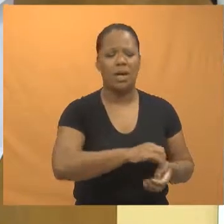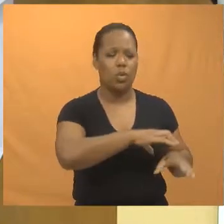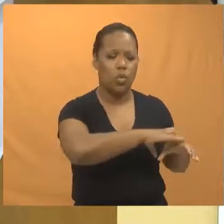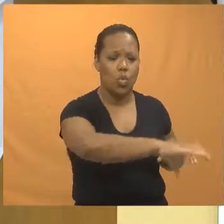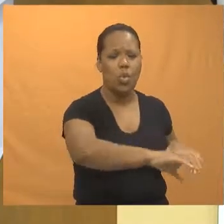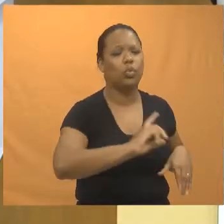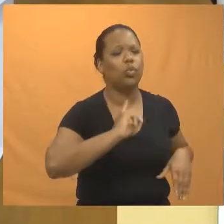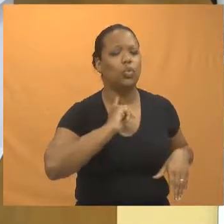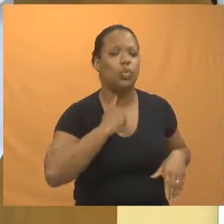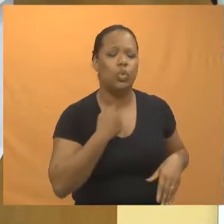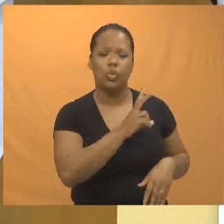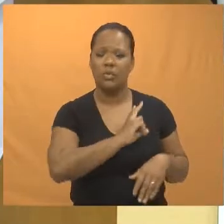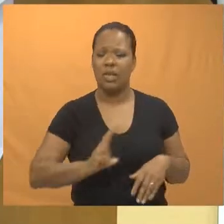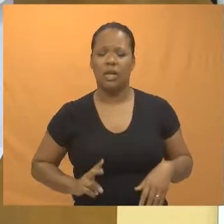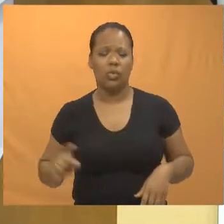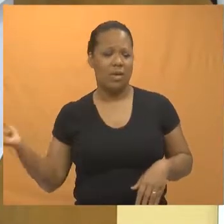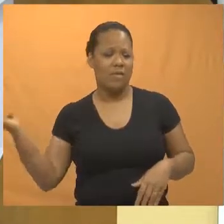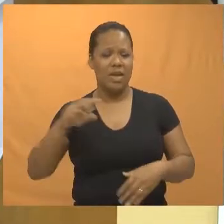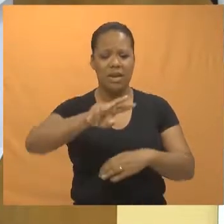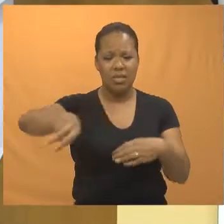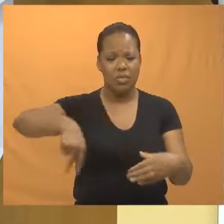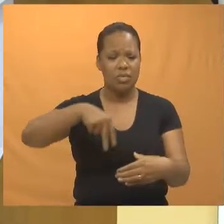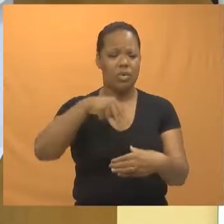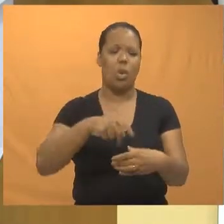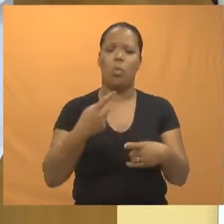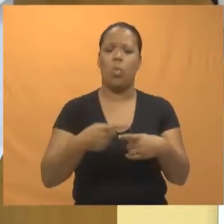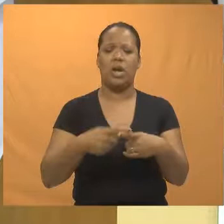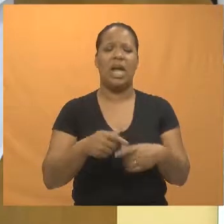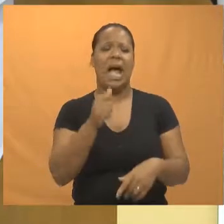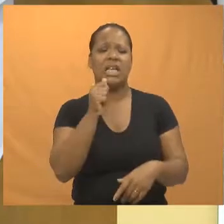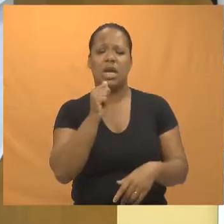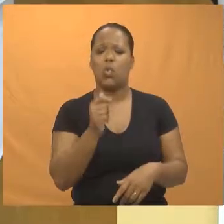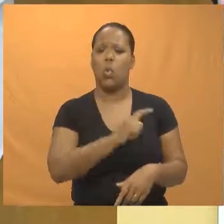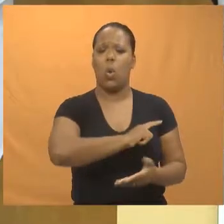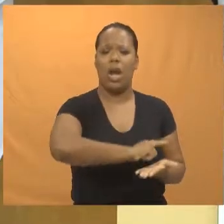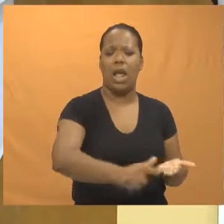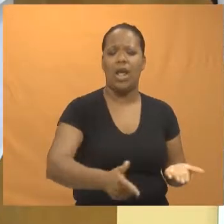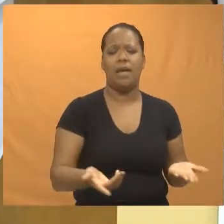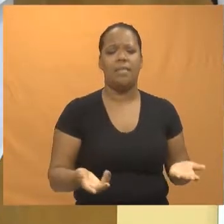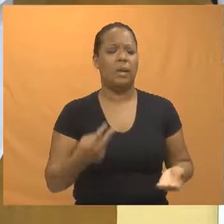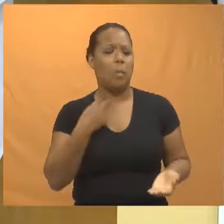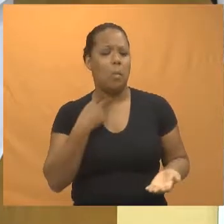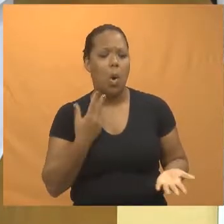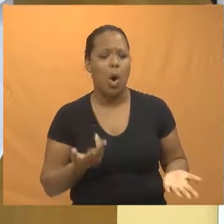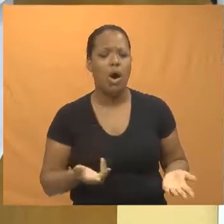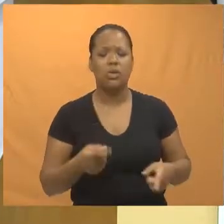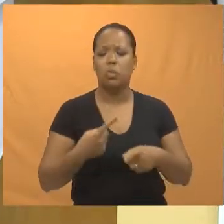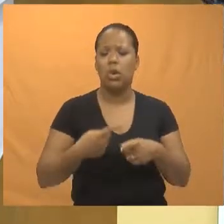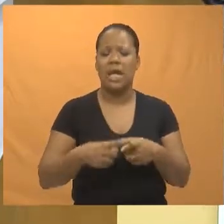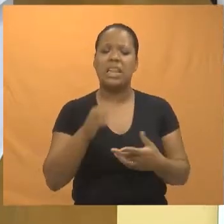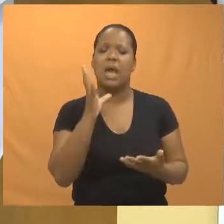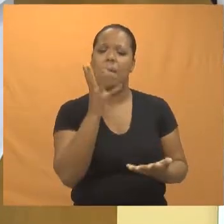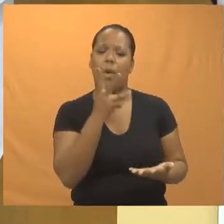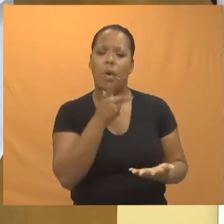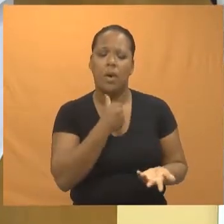sempre vários vereadores vêm nessa tribuna dizer por que não faz a limpeza do córrego, da valeta, gente que